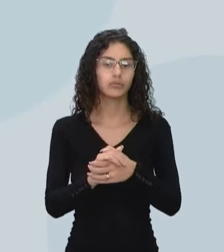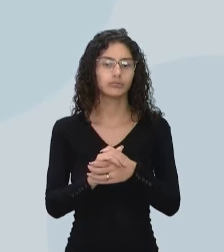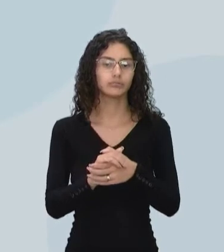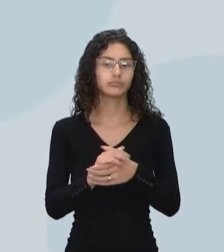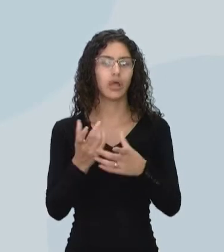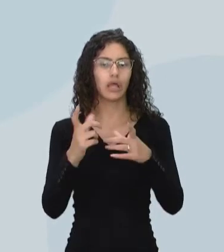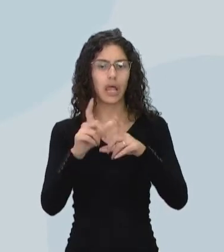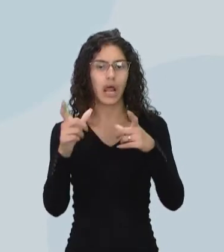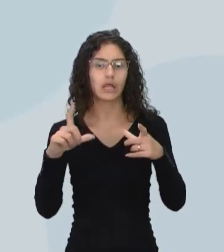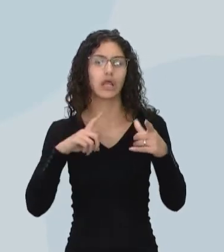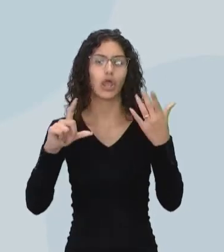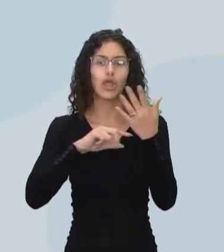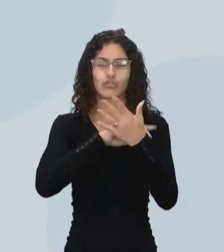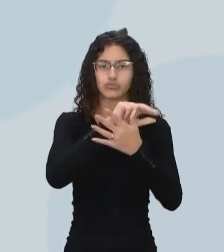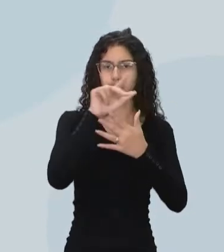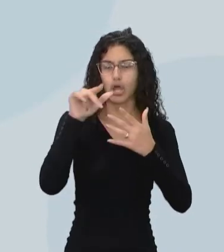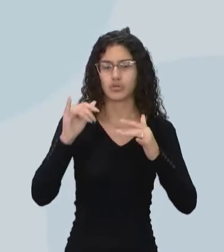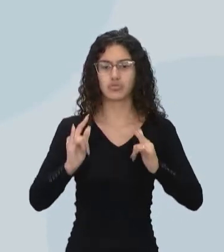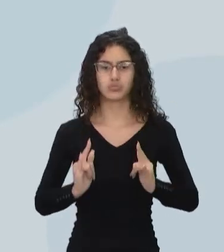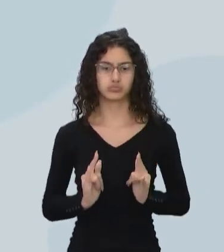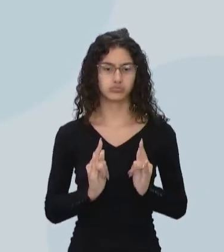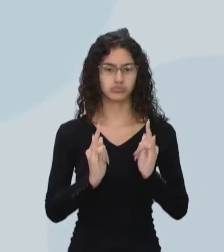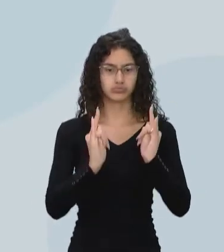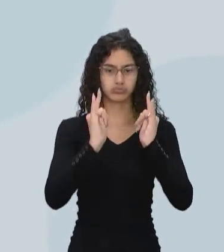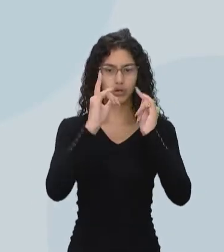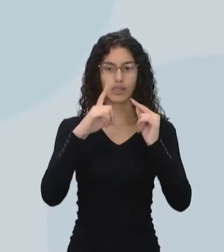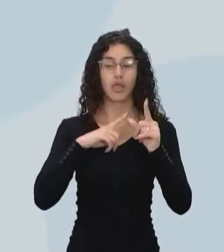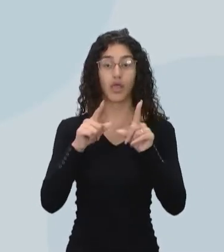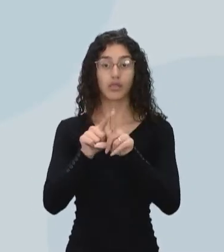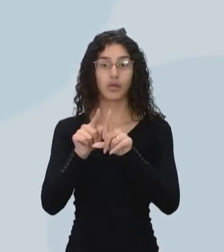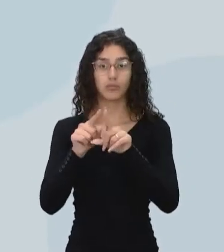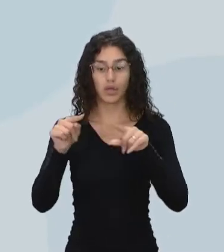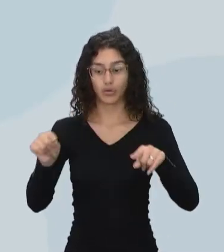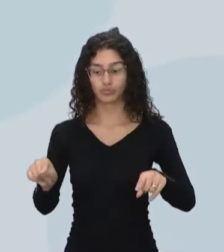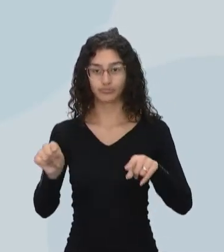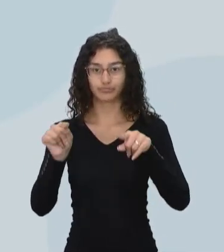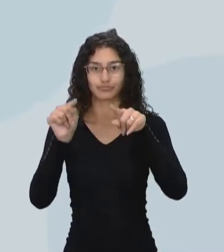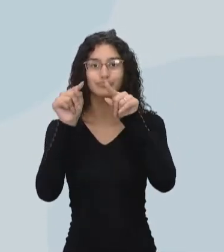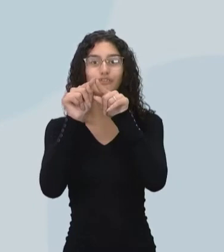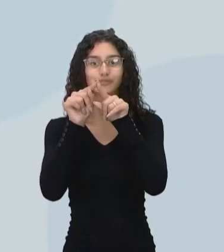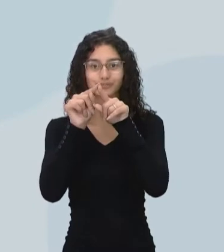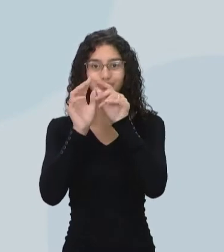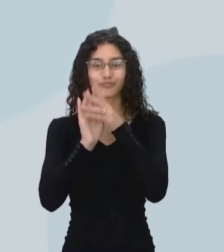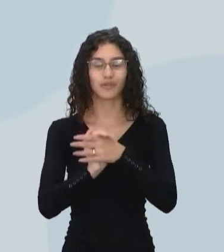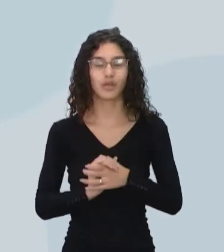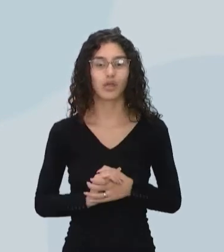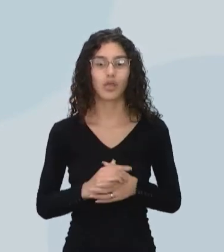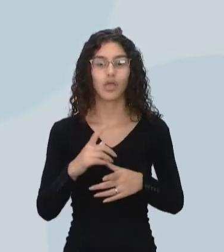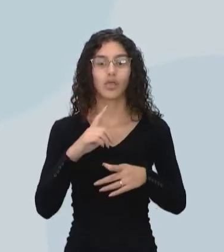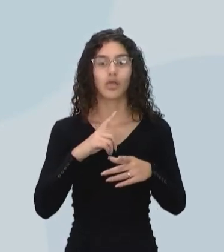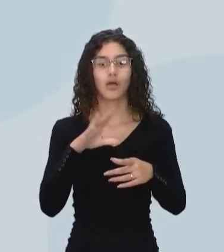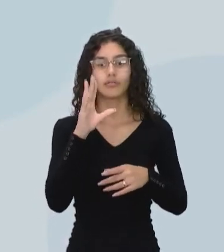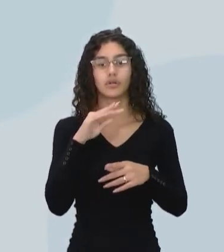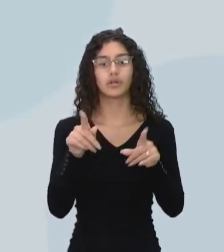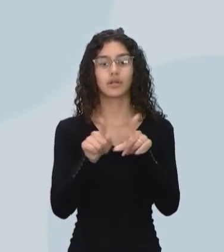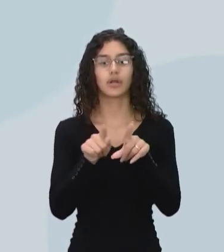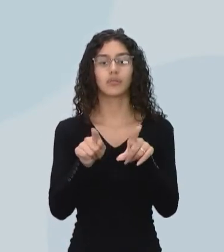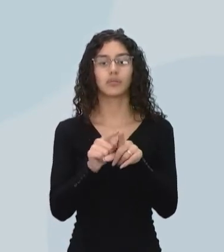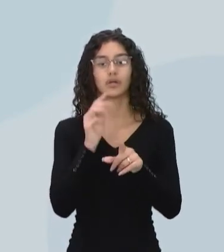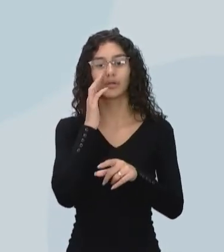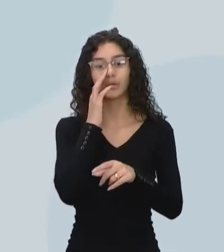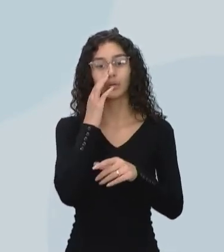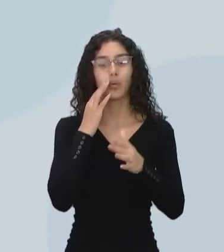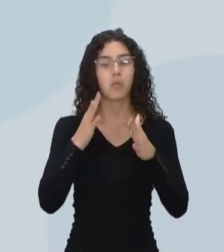densa, né? A gente tem vários e vários prédios. Nós temos a Torre Eiffel lá no fundo e a gente está falando de